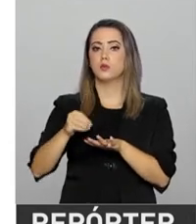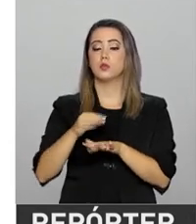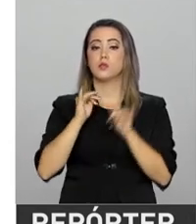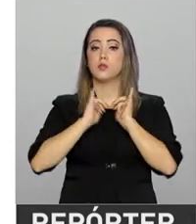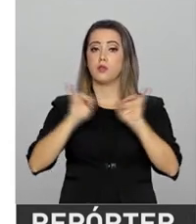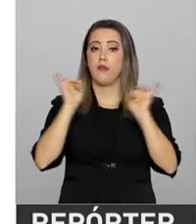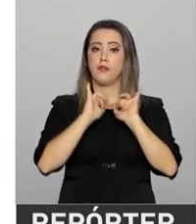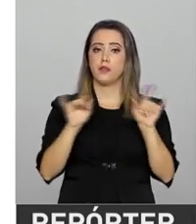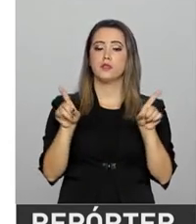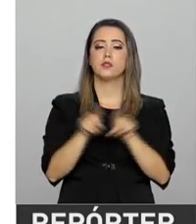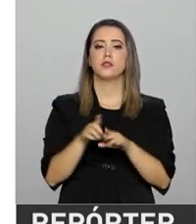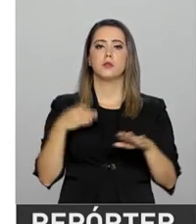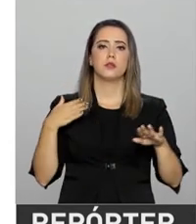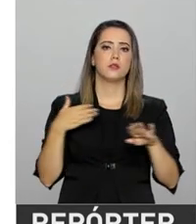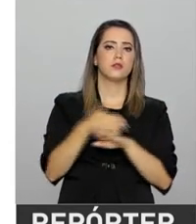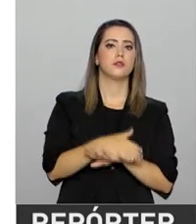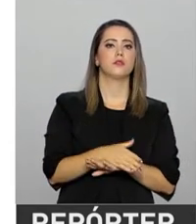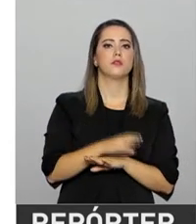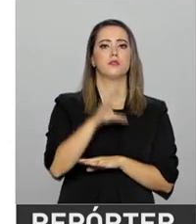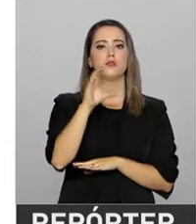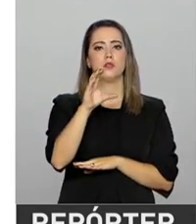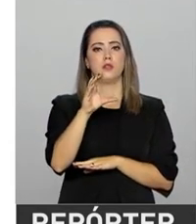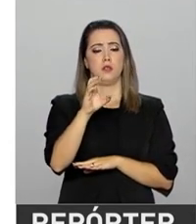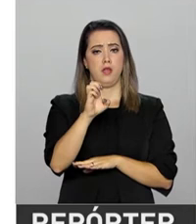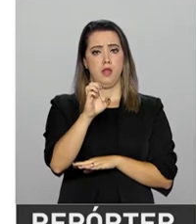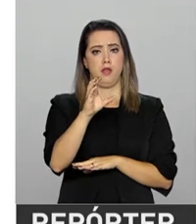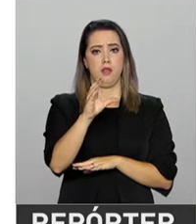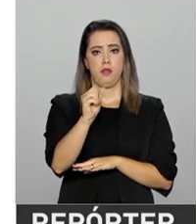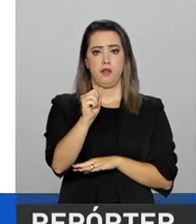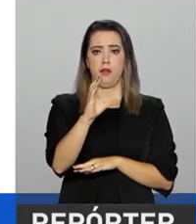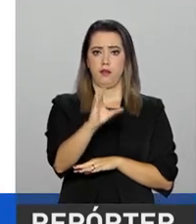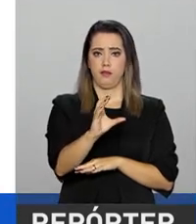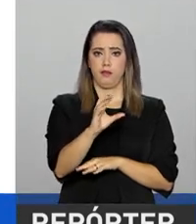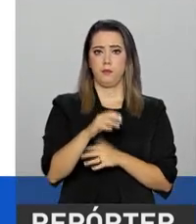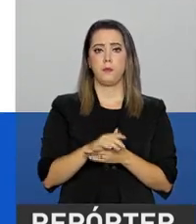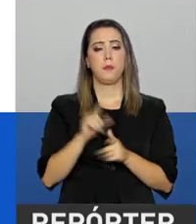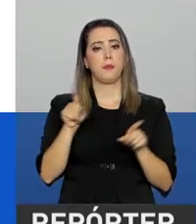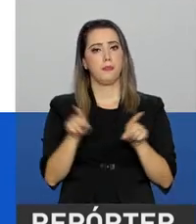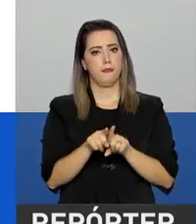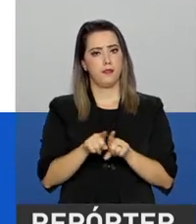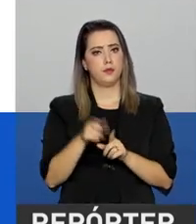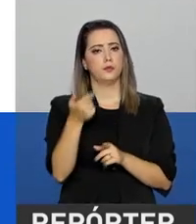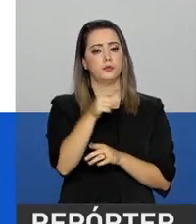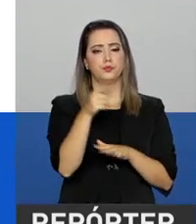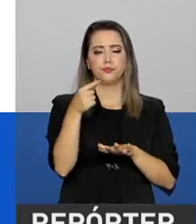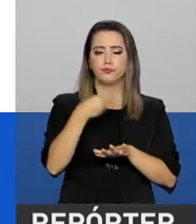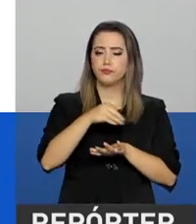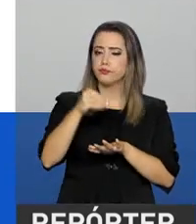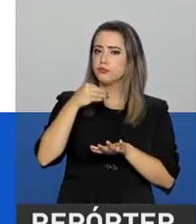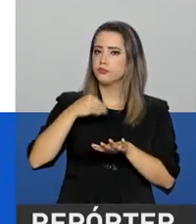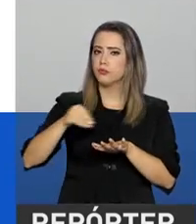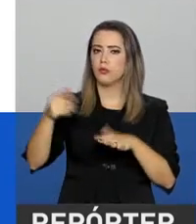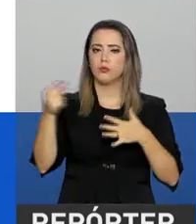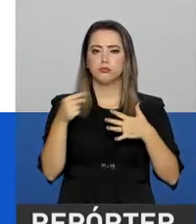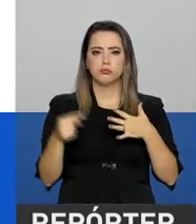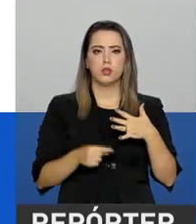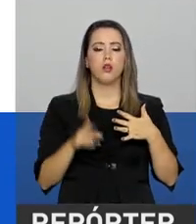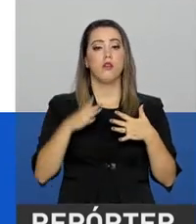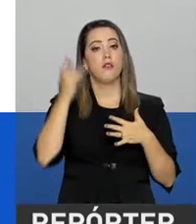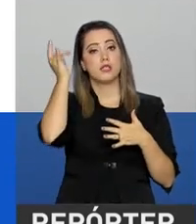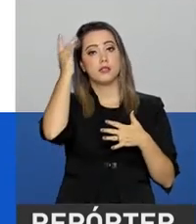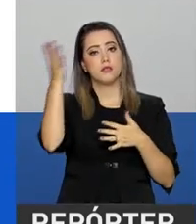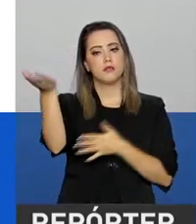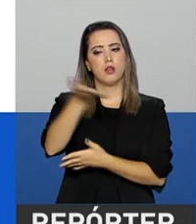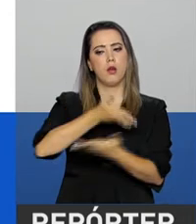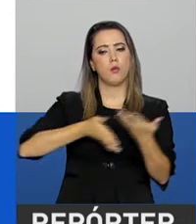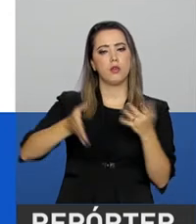e têm acesso direto ao centro virtual de atendimento ao contribuinte e cac além de outras funcionalidades tudo para facilitar a